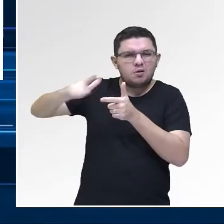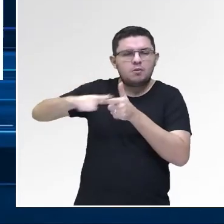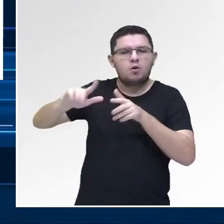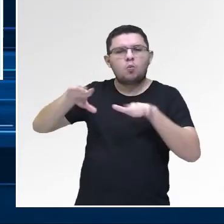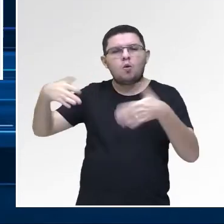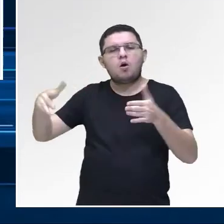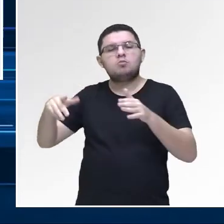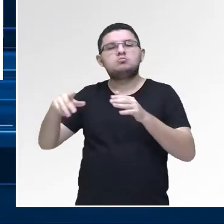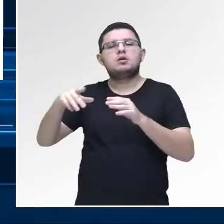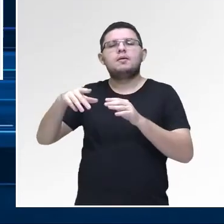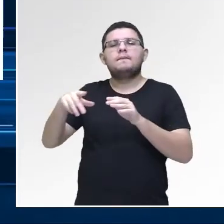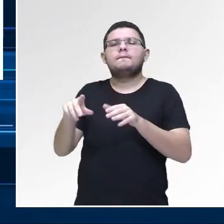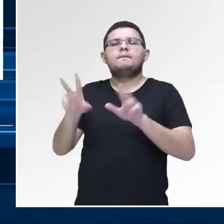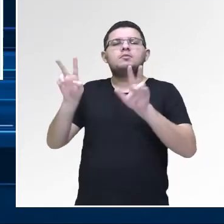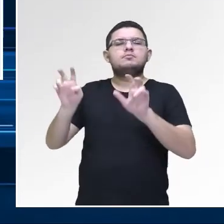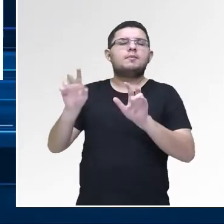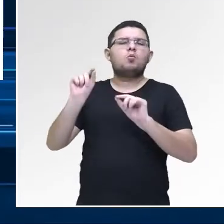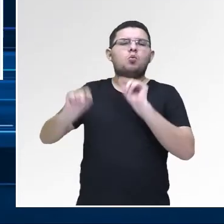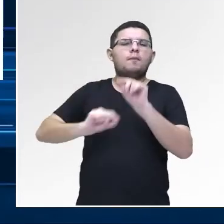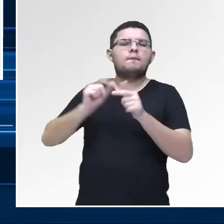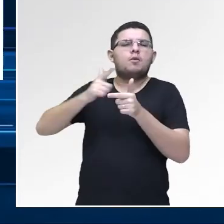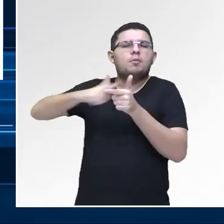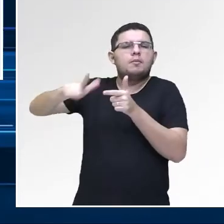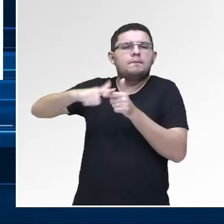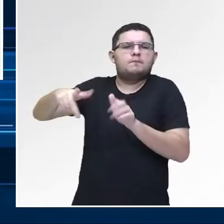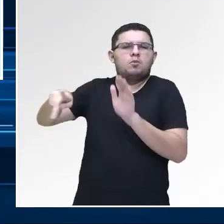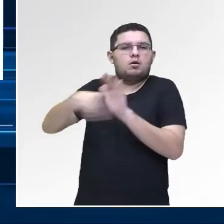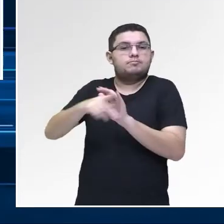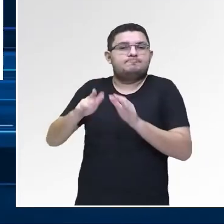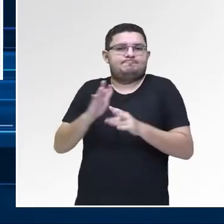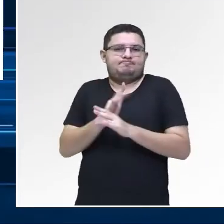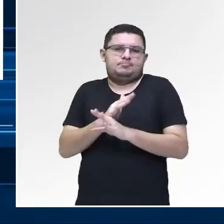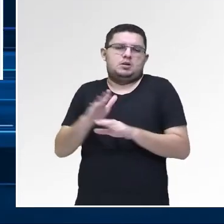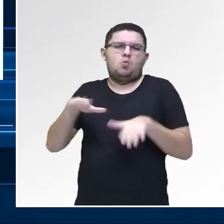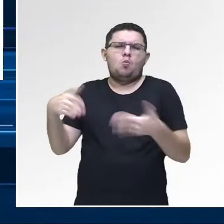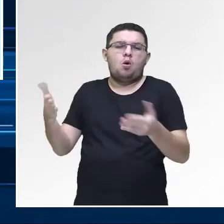grandes cidades? Tá? Então, nós temos aí